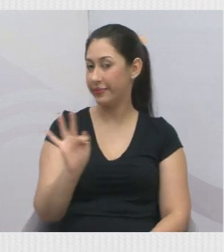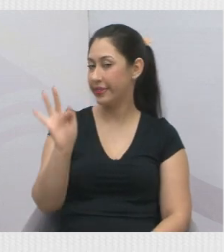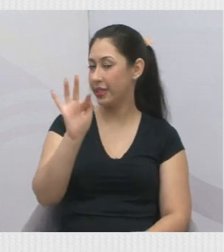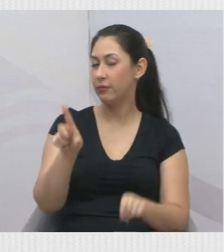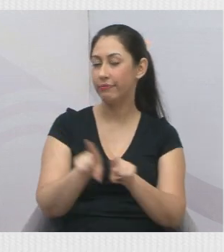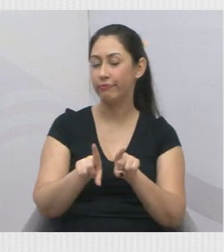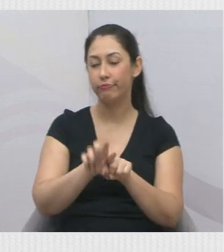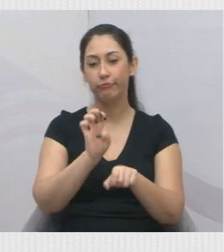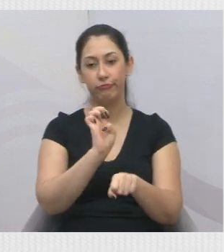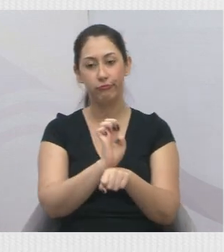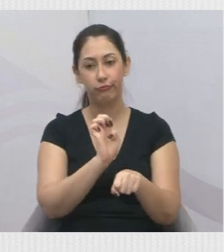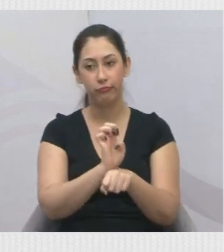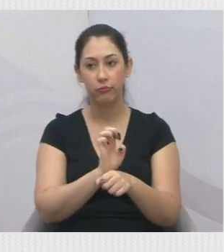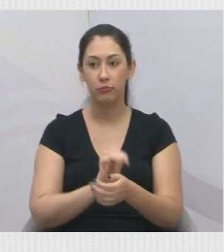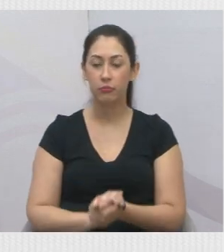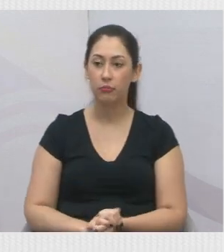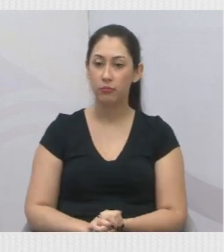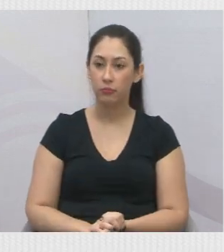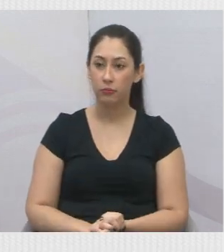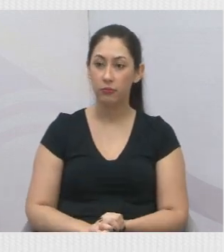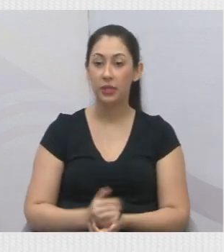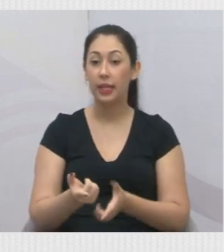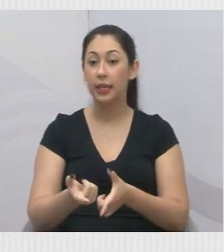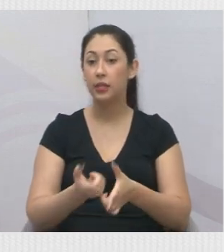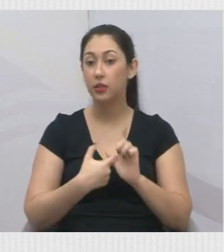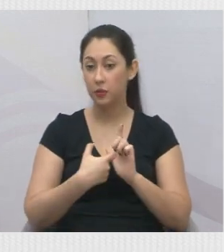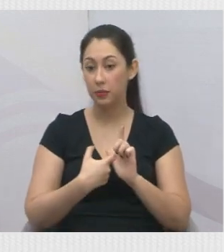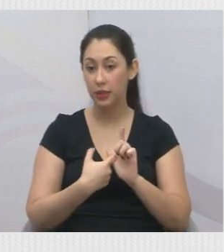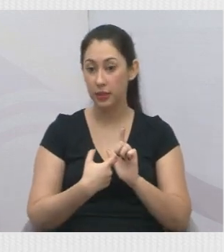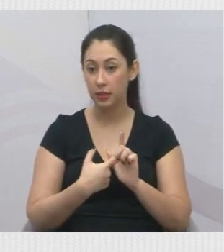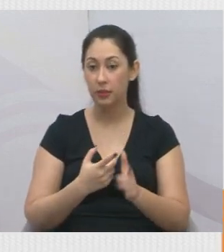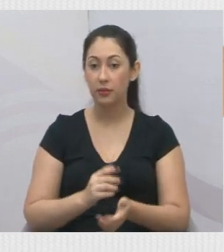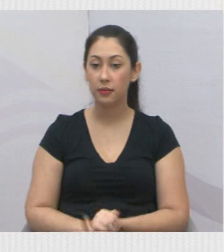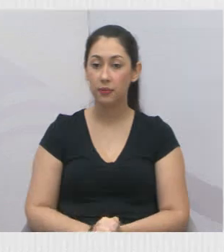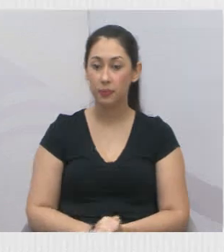vinculado. Próximo. Despesas.